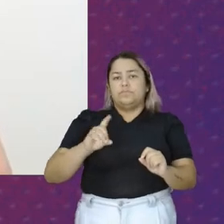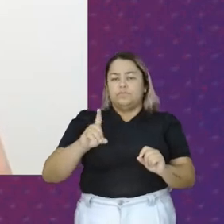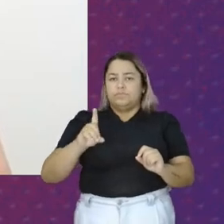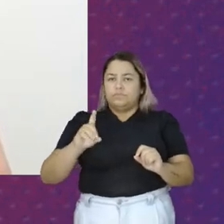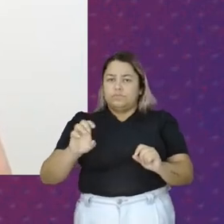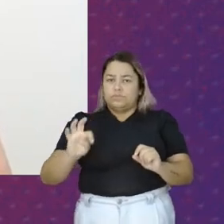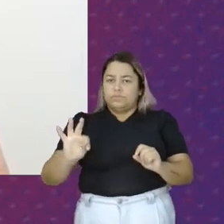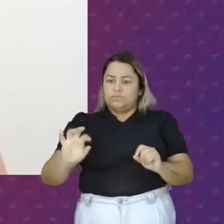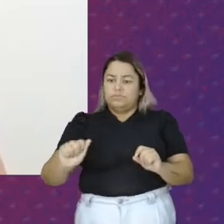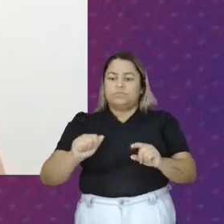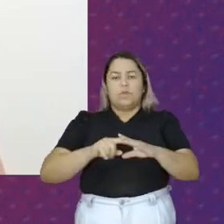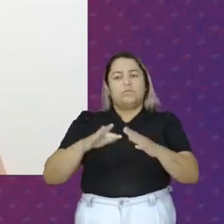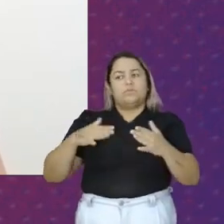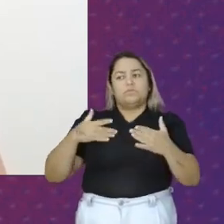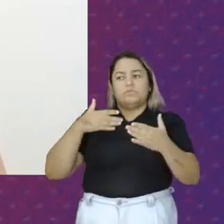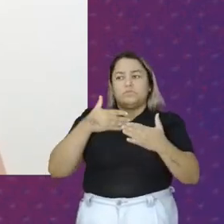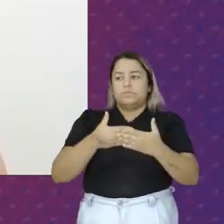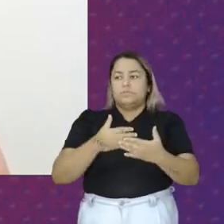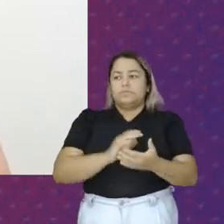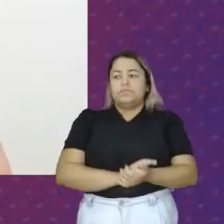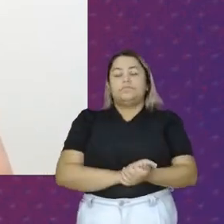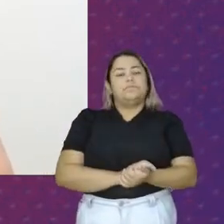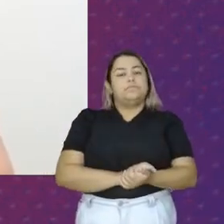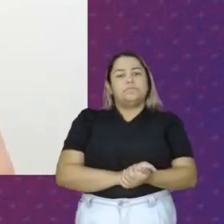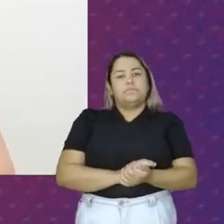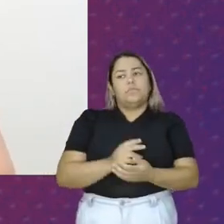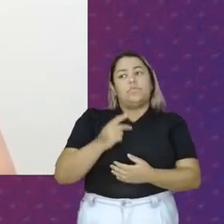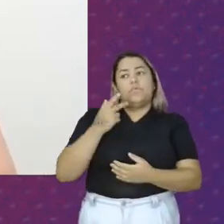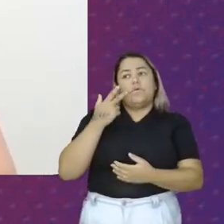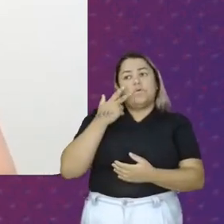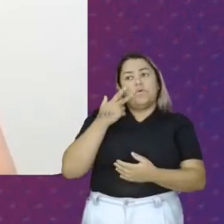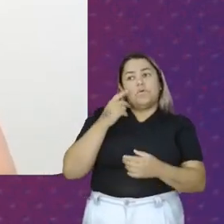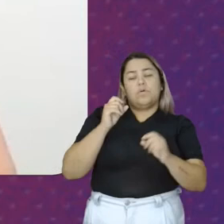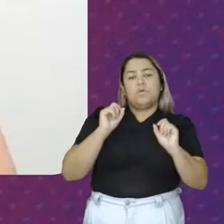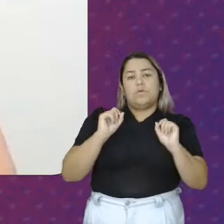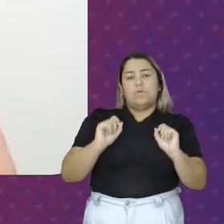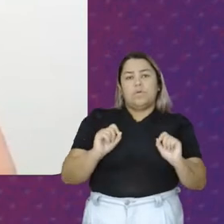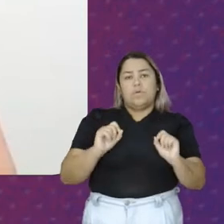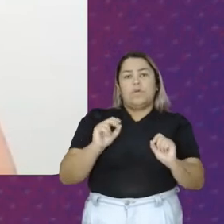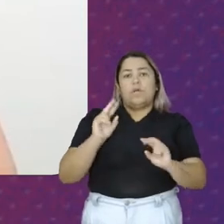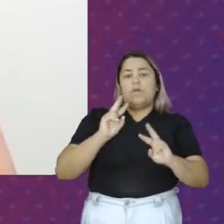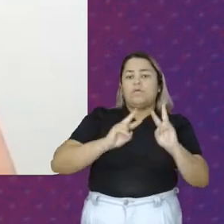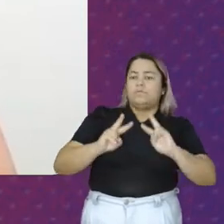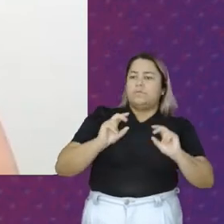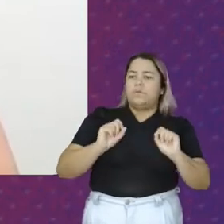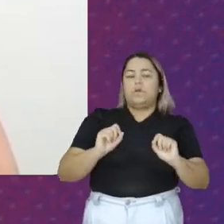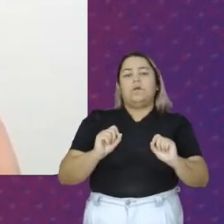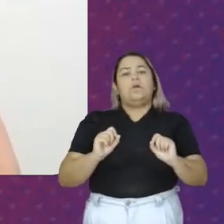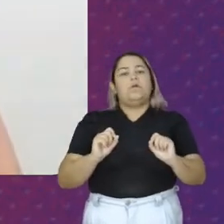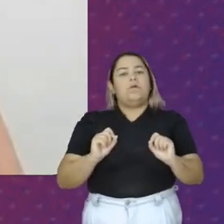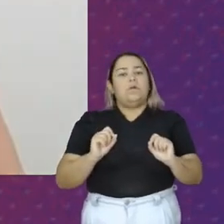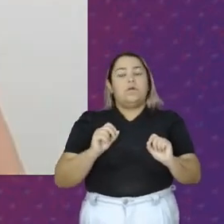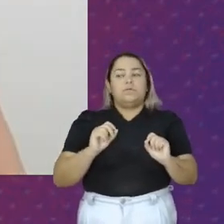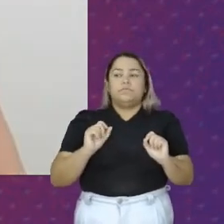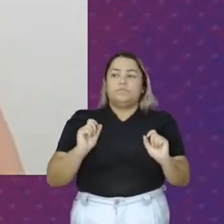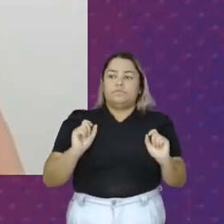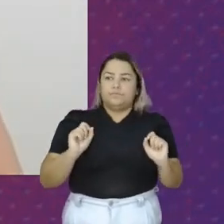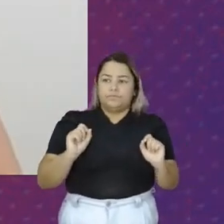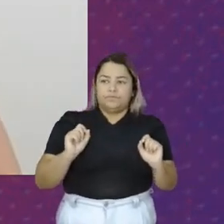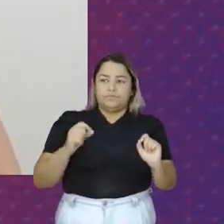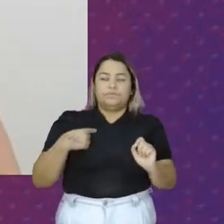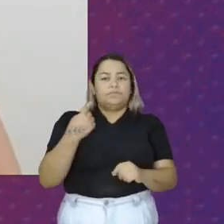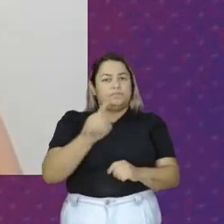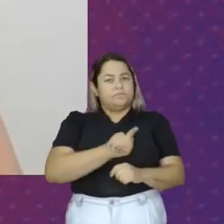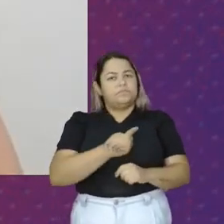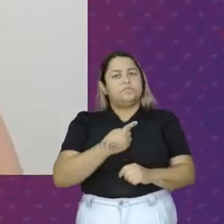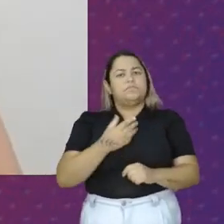etc., não é raro a gente ouvir dizer assim: ah, nós